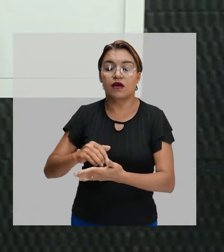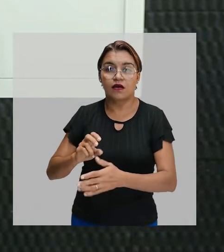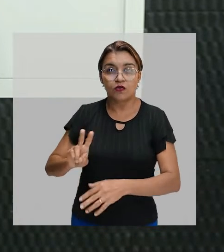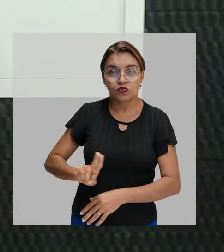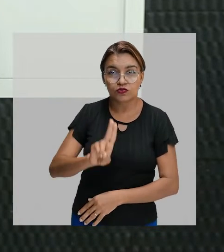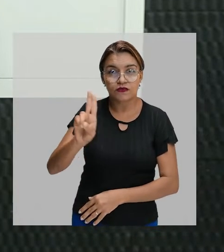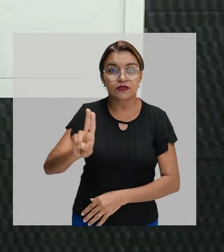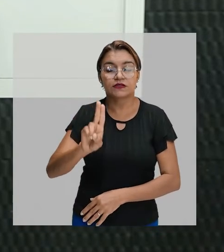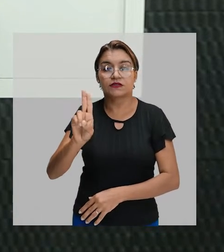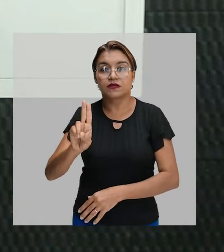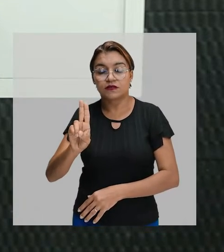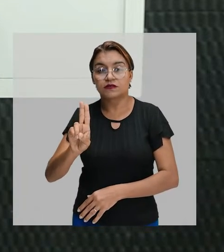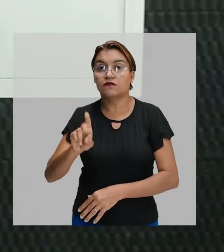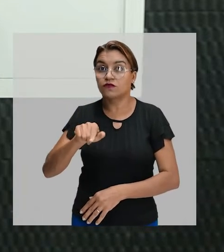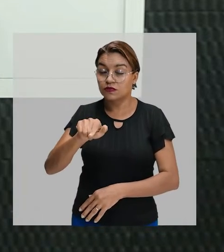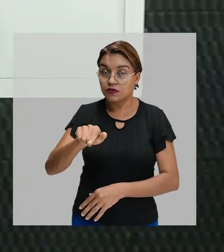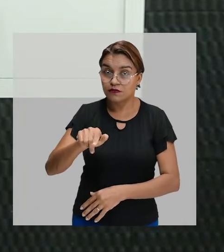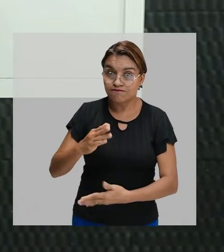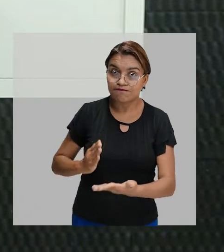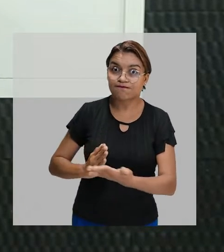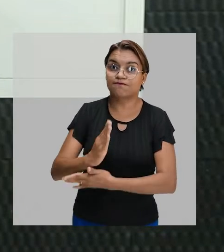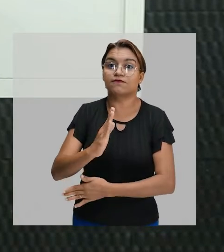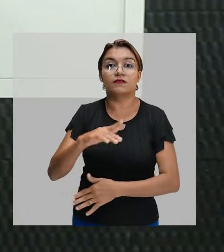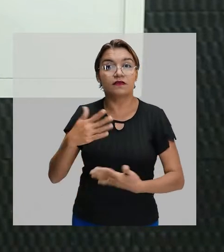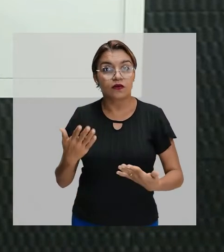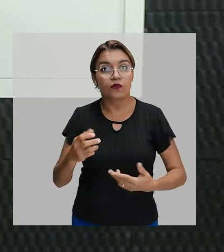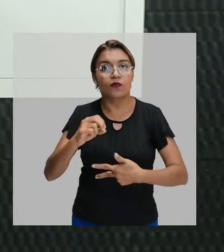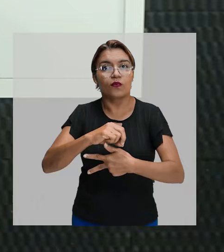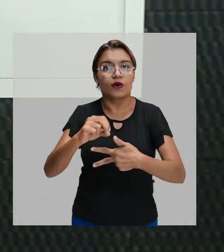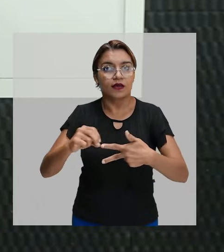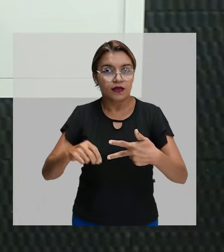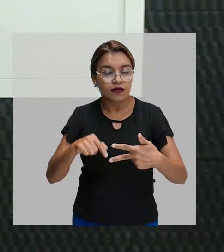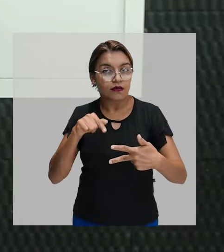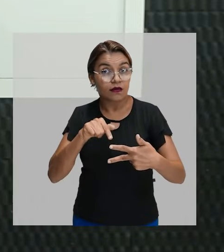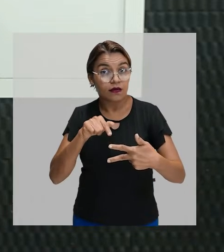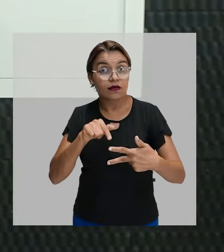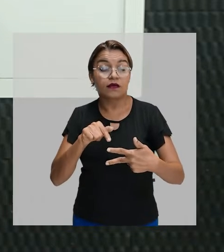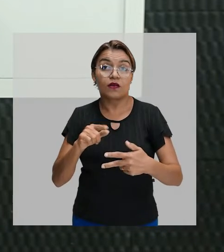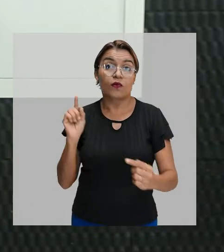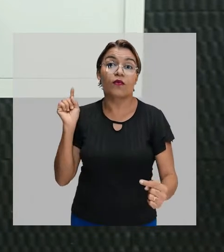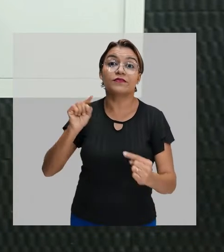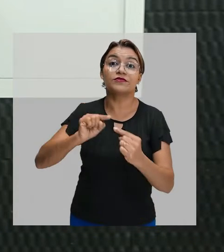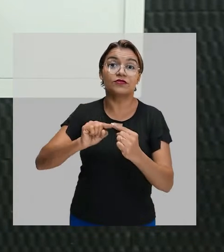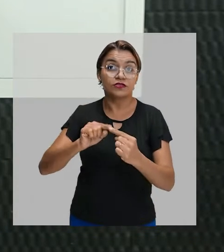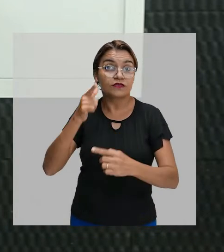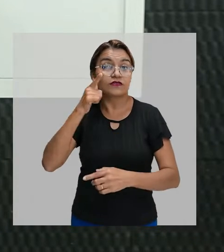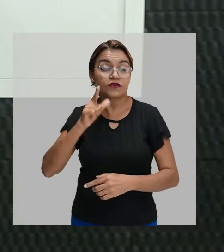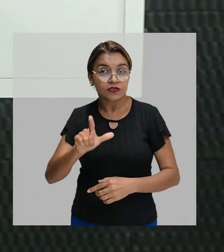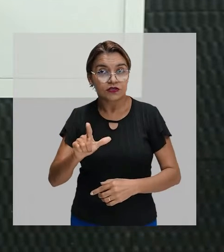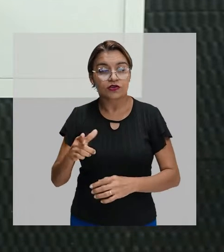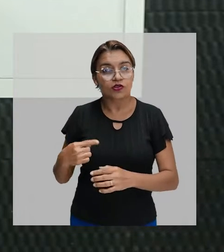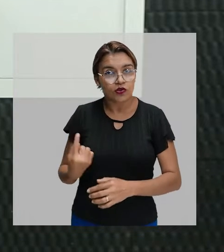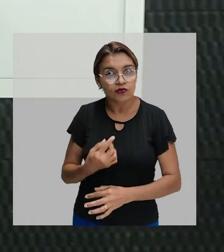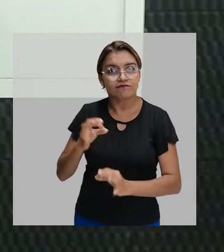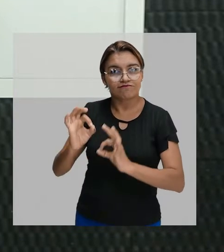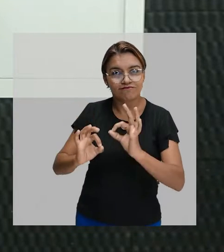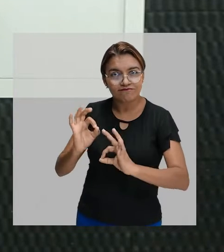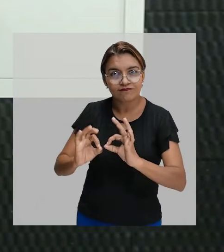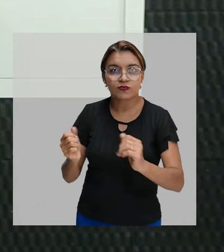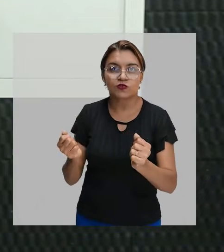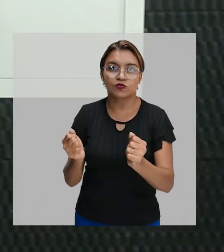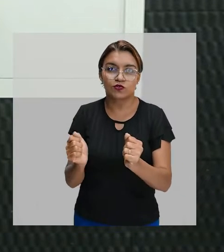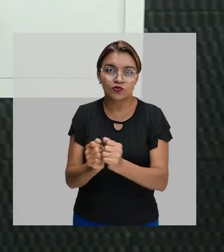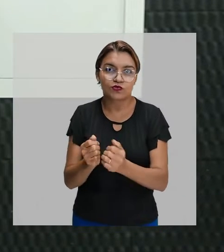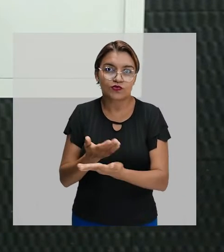universidade e as provas nenhum é um caminho né então a gente prepara Nossa preocupação de preparar vocês então nós vamos preparar trabalhamos aqui